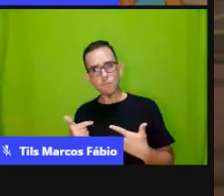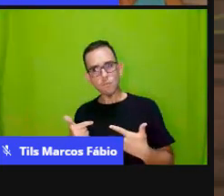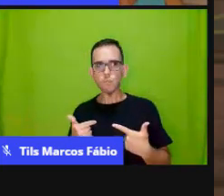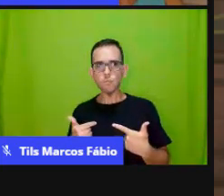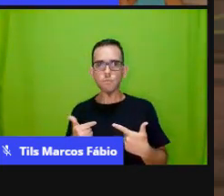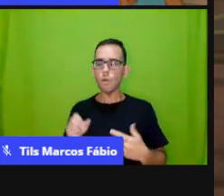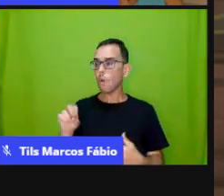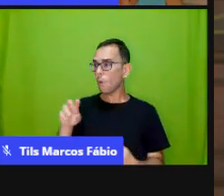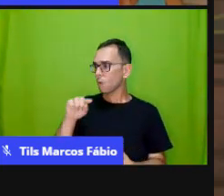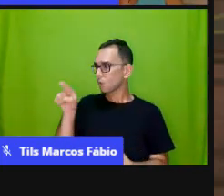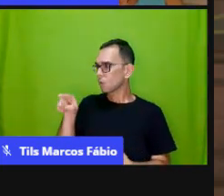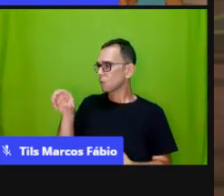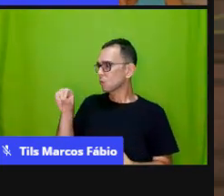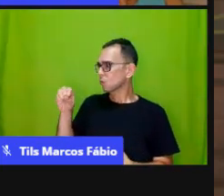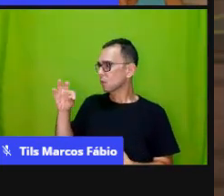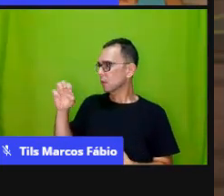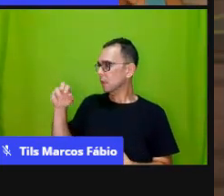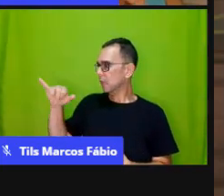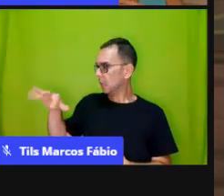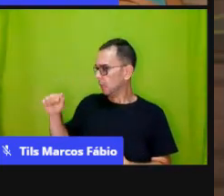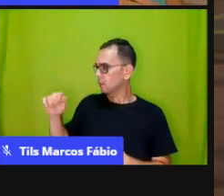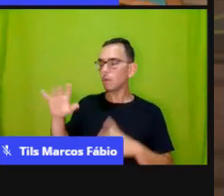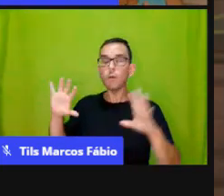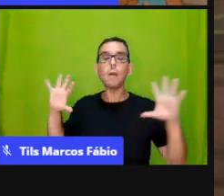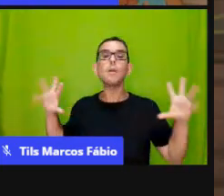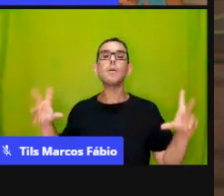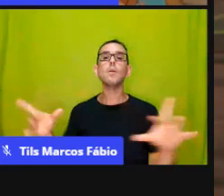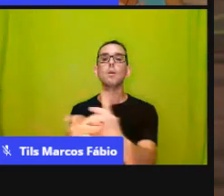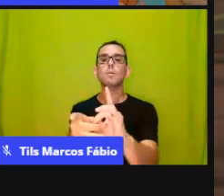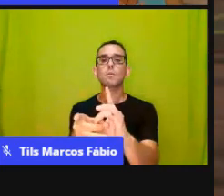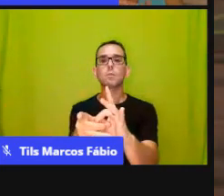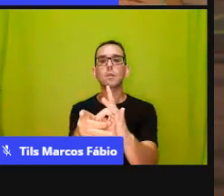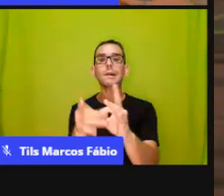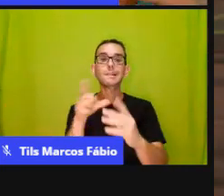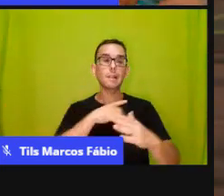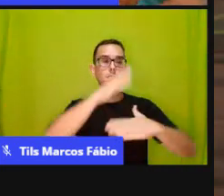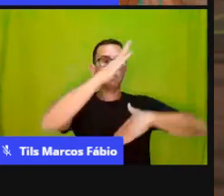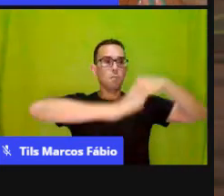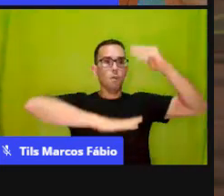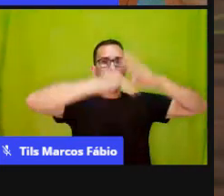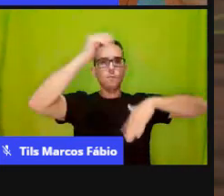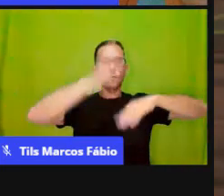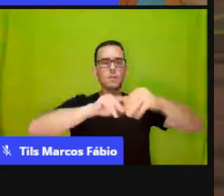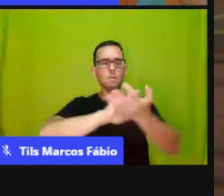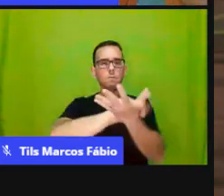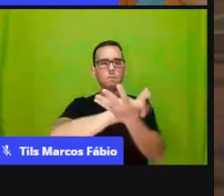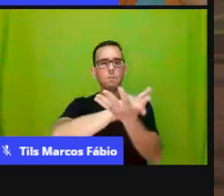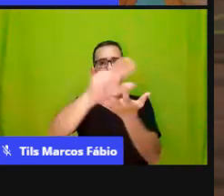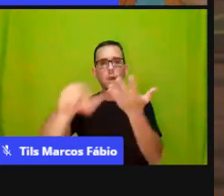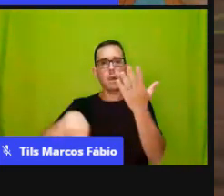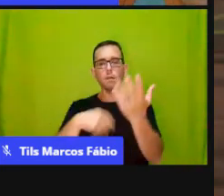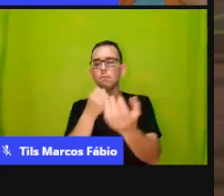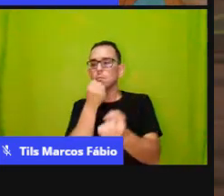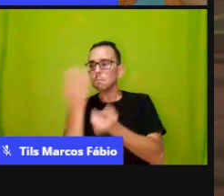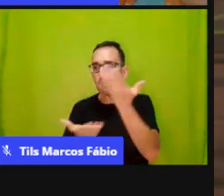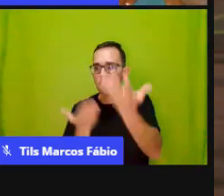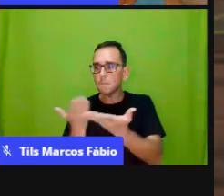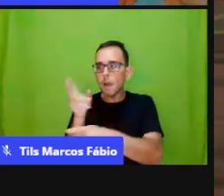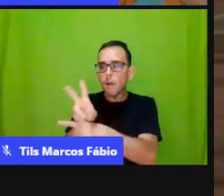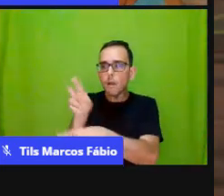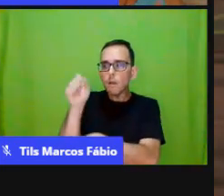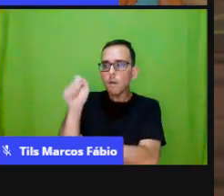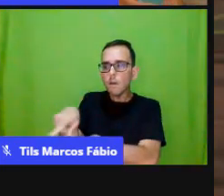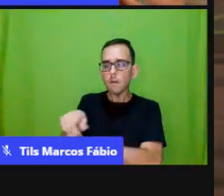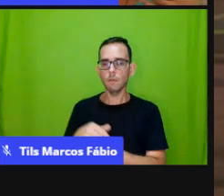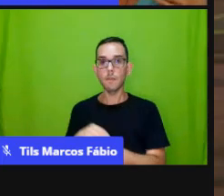né? Ela é um pulo disso tudo. Então, nós temos profissionais de várias áreas trabalhando no bem-estar animal, porque ela